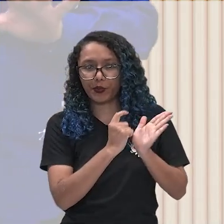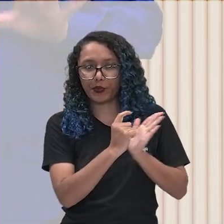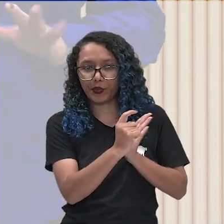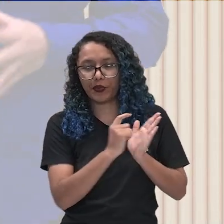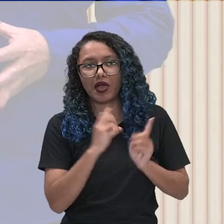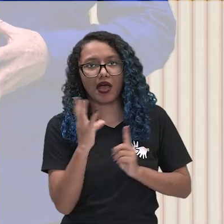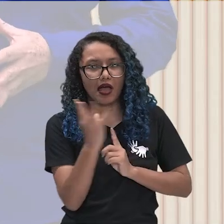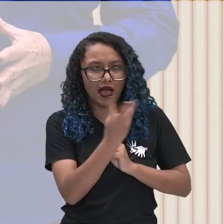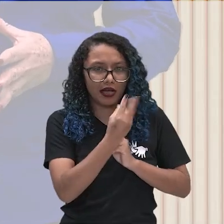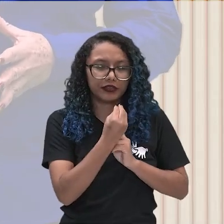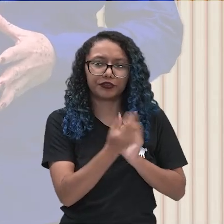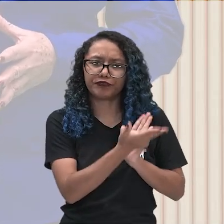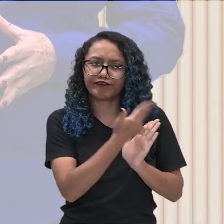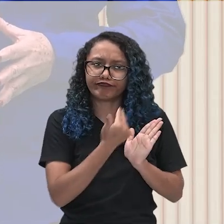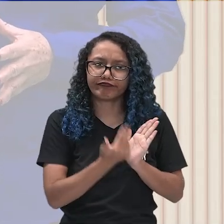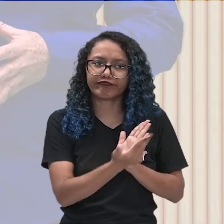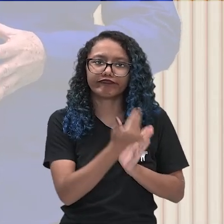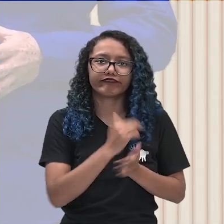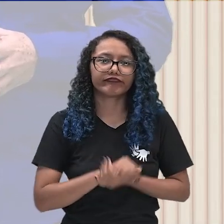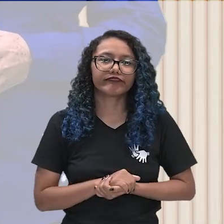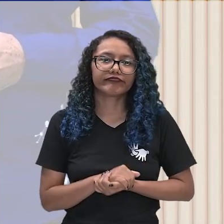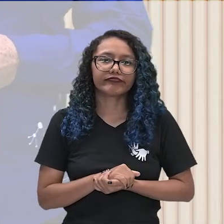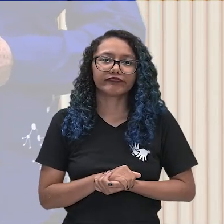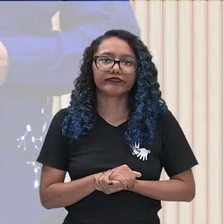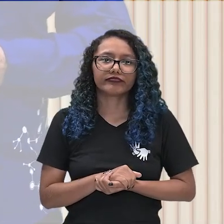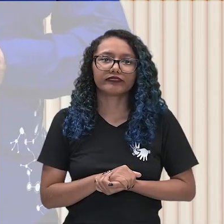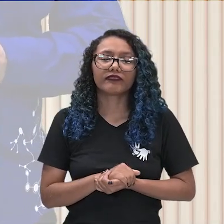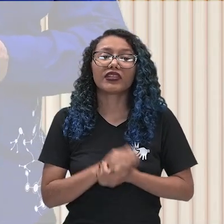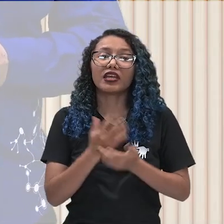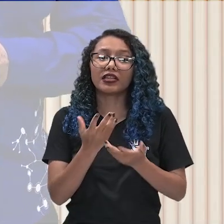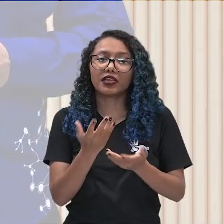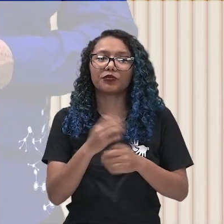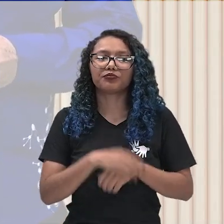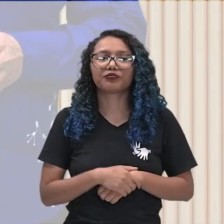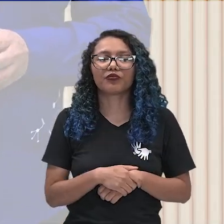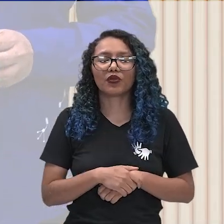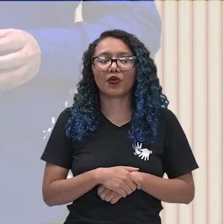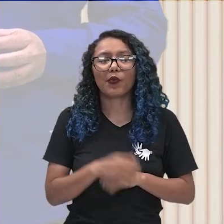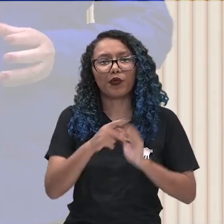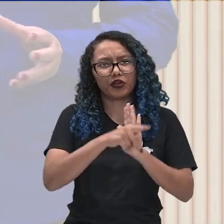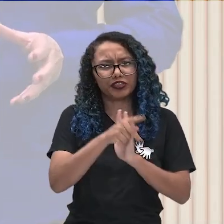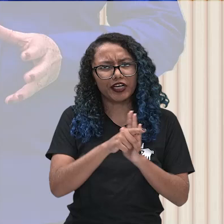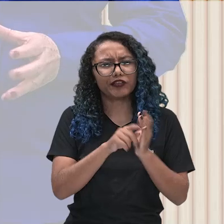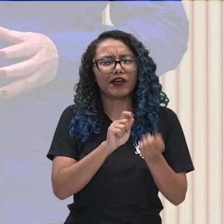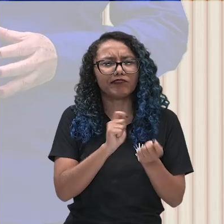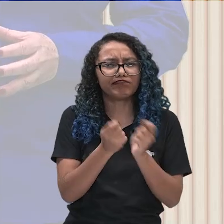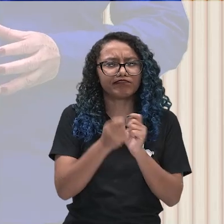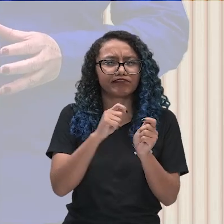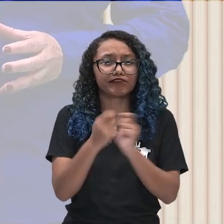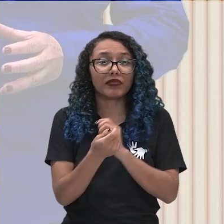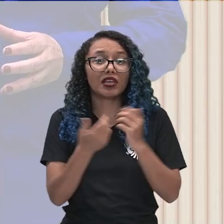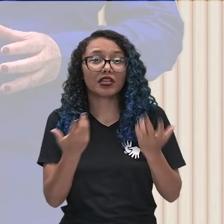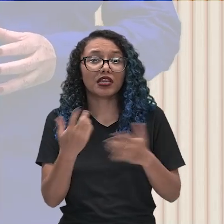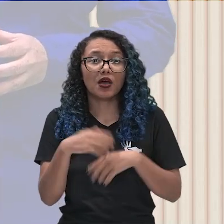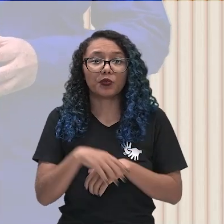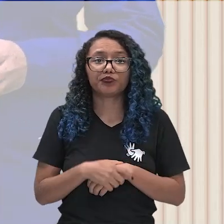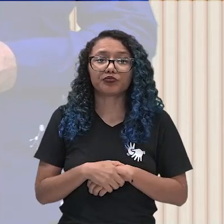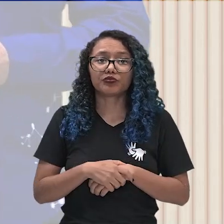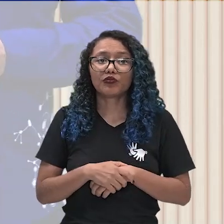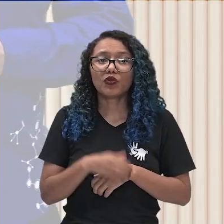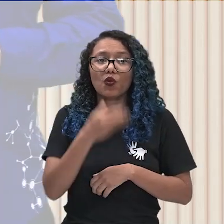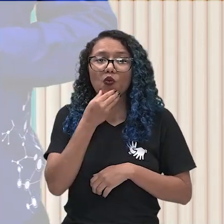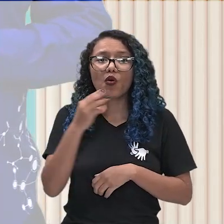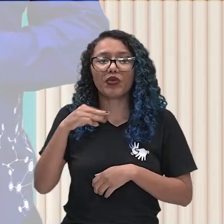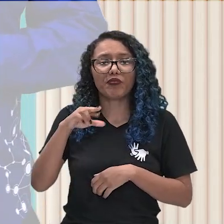Inicialmente, timidamente pelos moradores, o projeto parece começar a mudar de figura. O grafiteiro Márcio assumiu a curadoria do